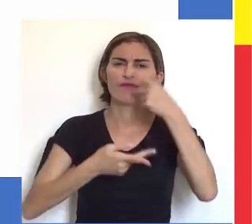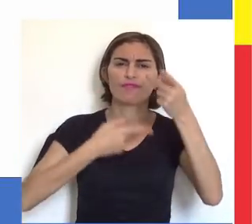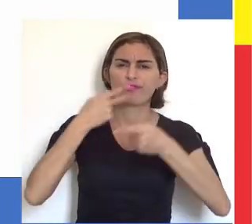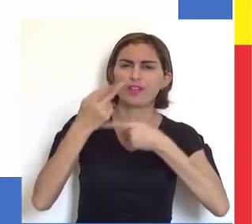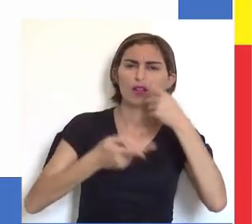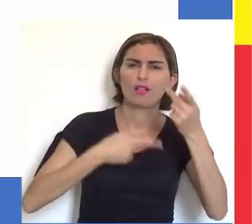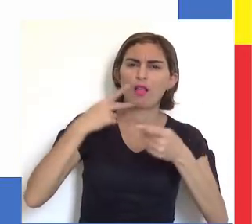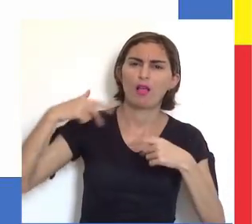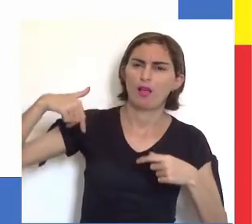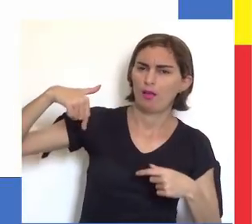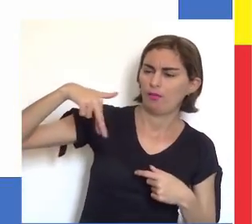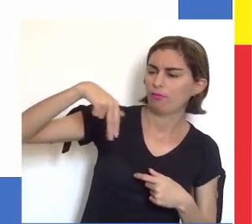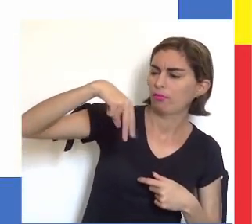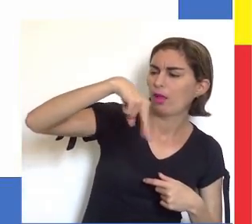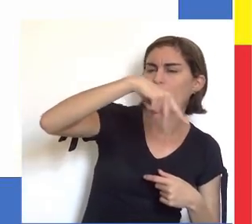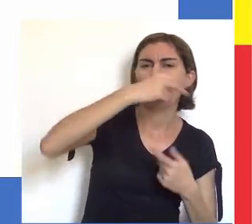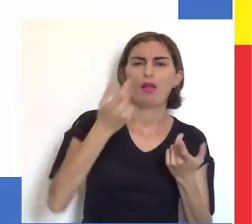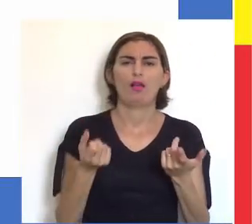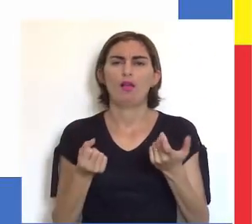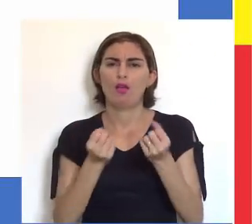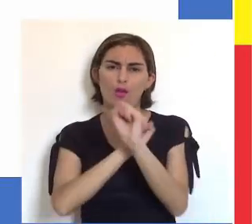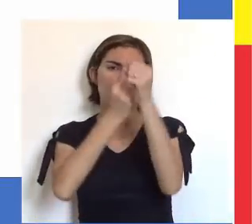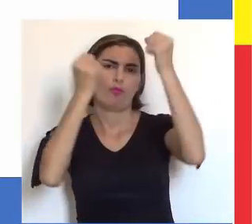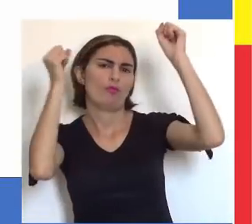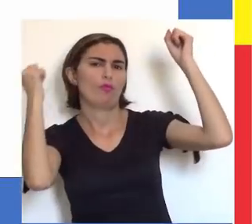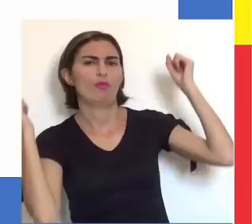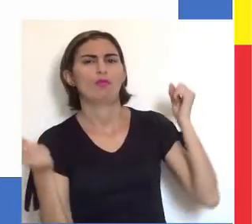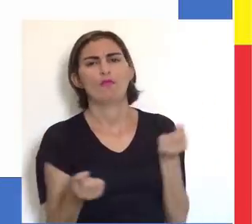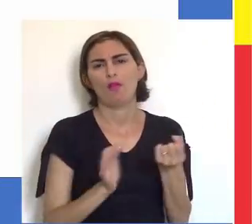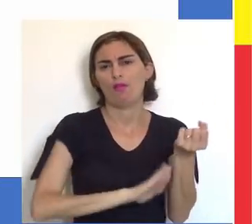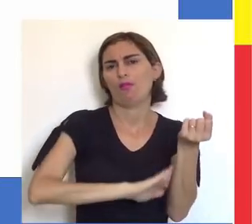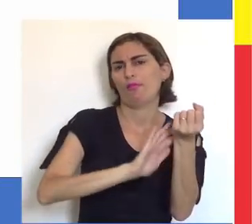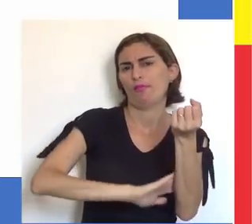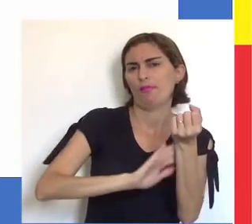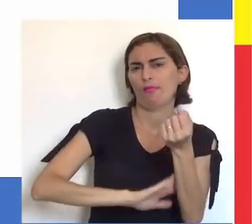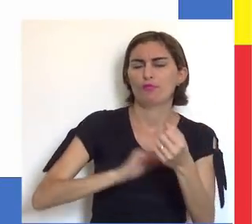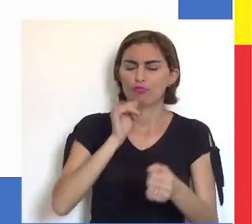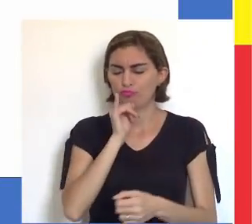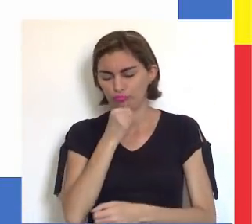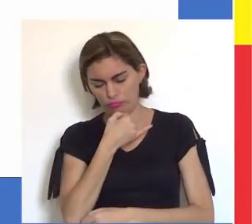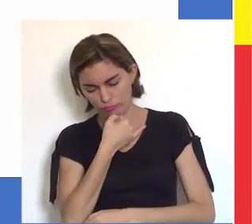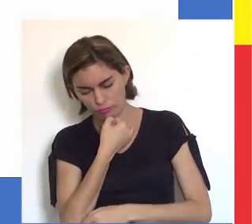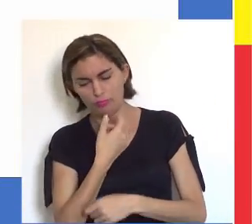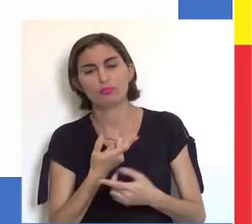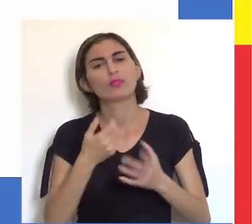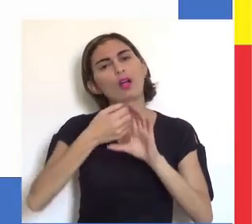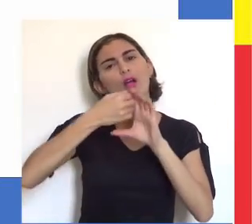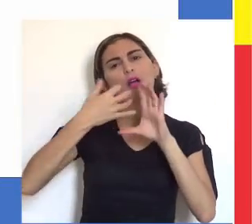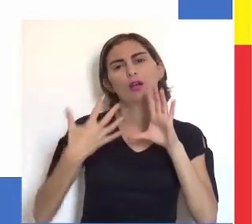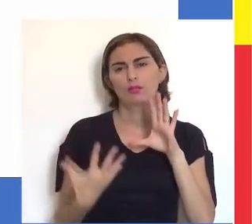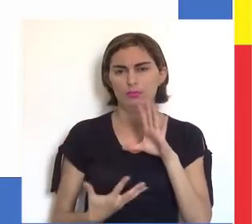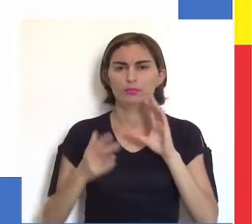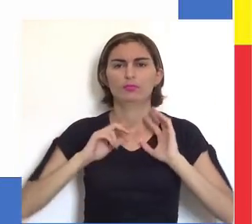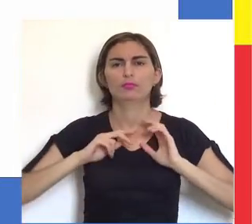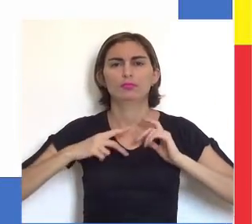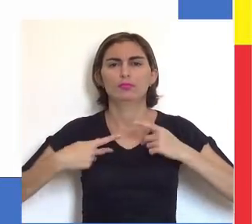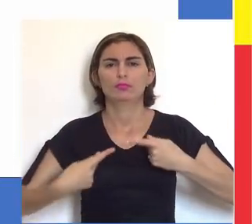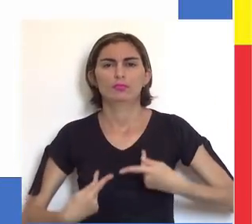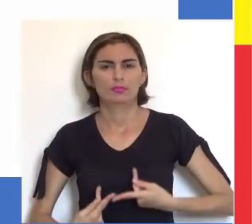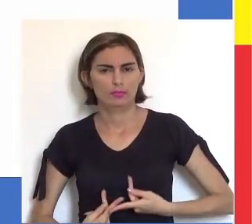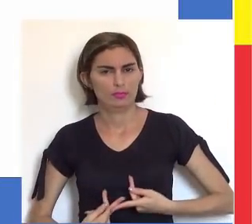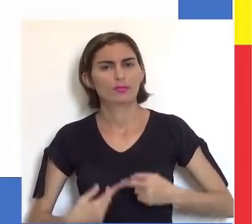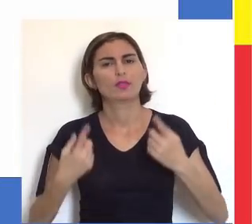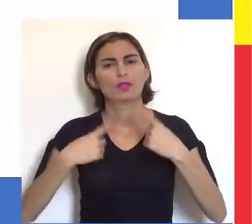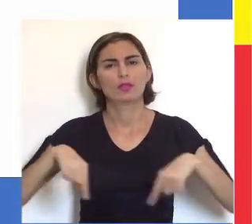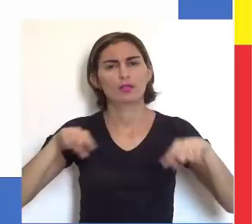ou vai andar, ou vai se estressar, vai ficar nervoso, vai ficar triste. São características humanas, ou seja, para